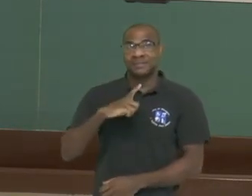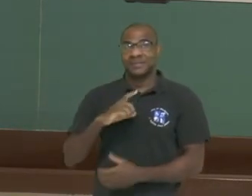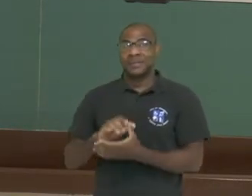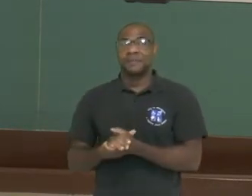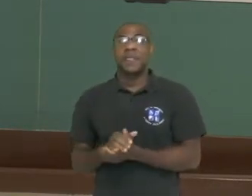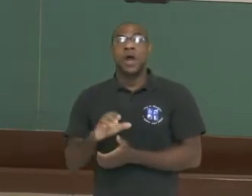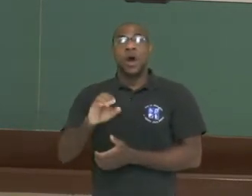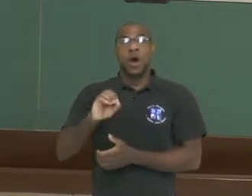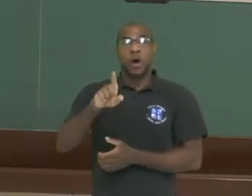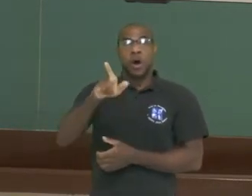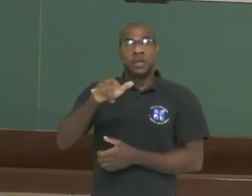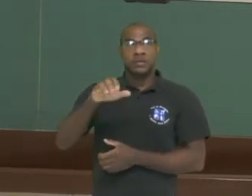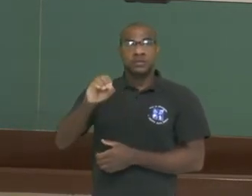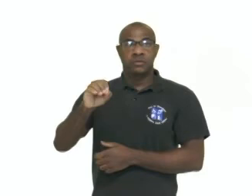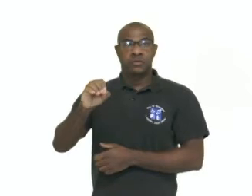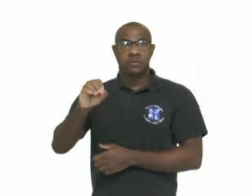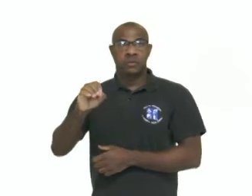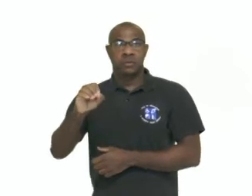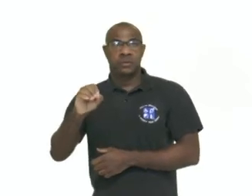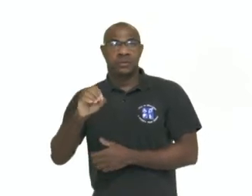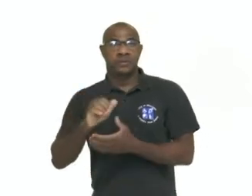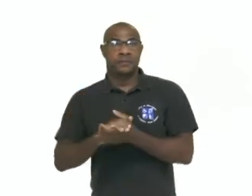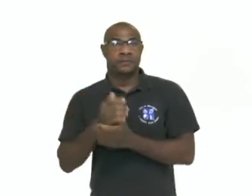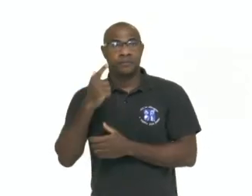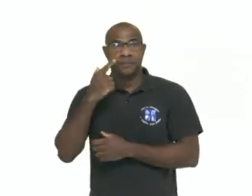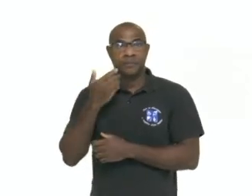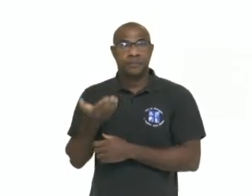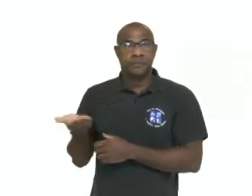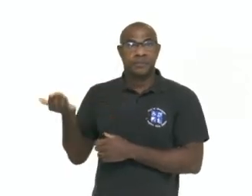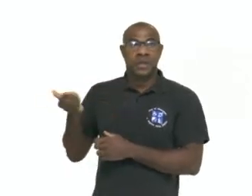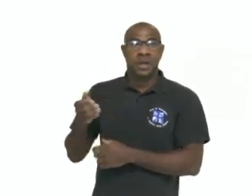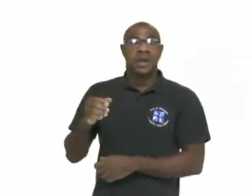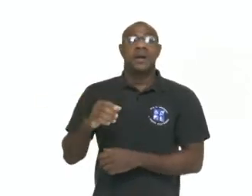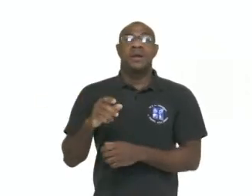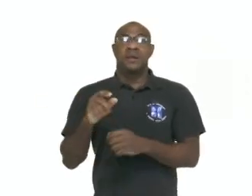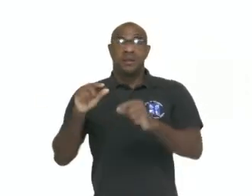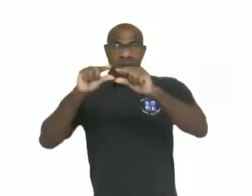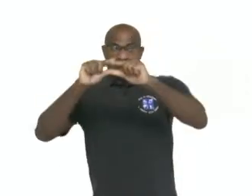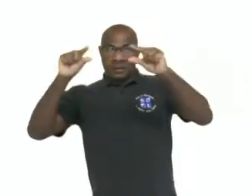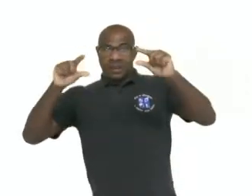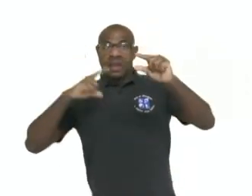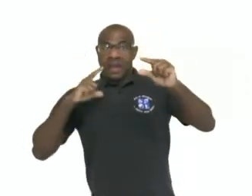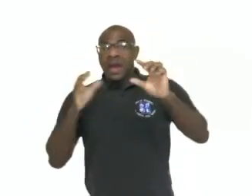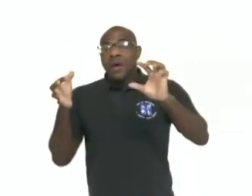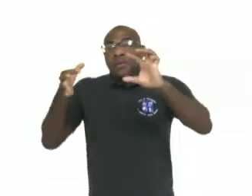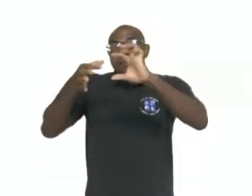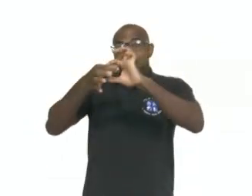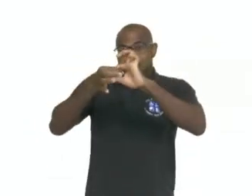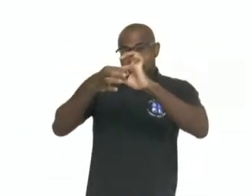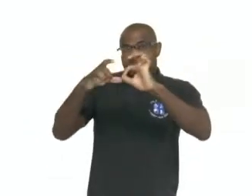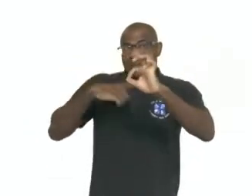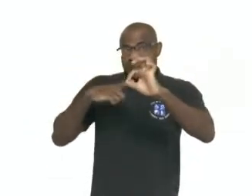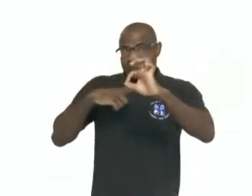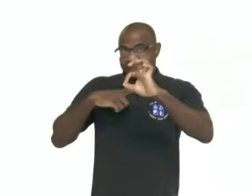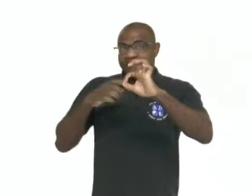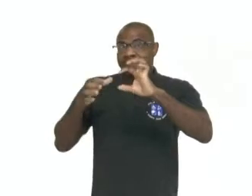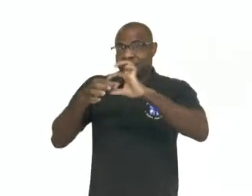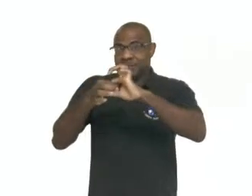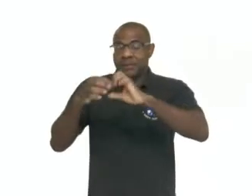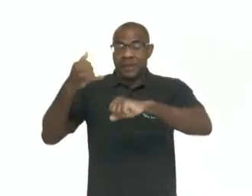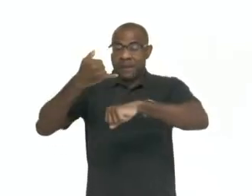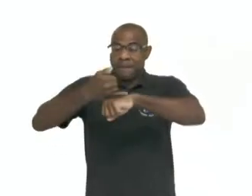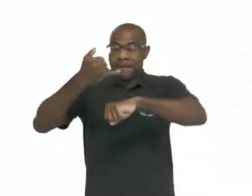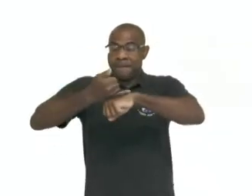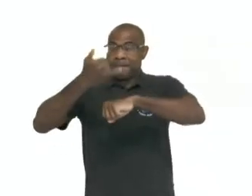Os óxidos iônicos ou metálicos são óxidos em que o oxigênio está ligado a um metal com alta